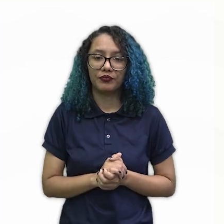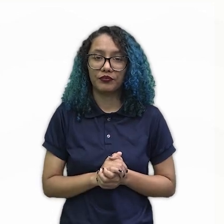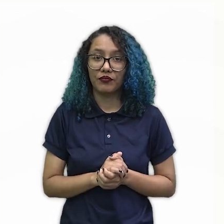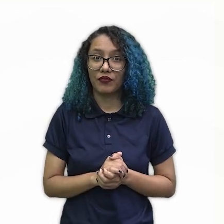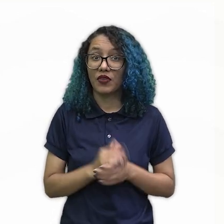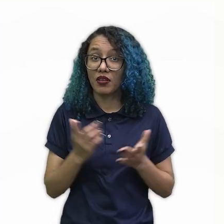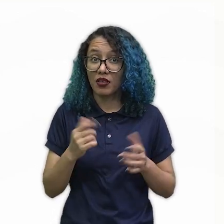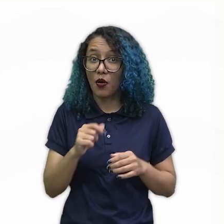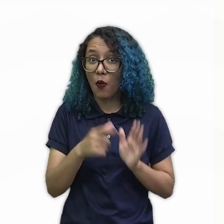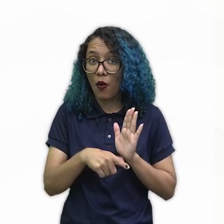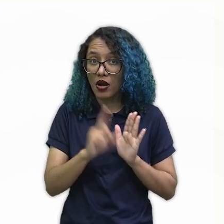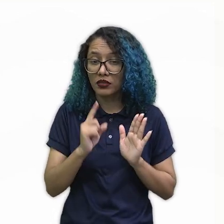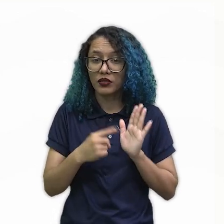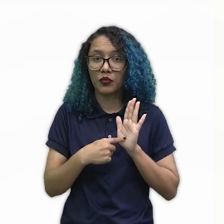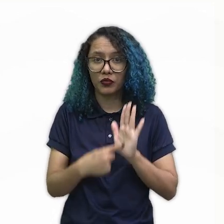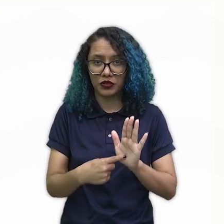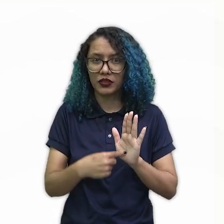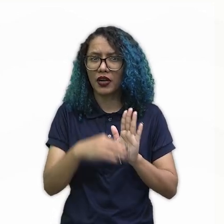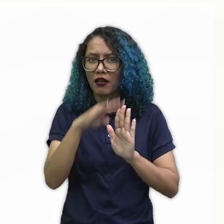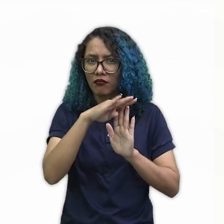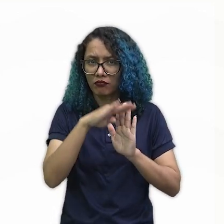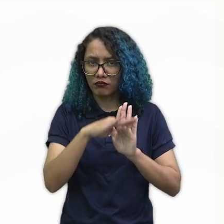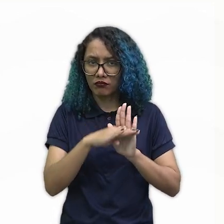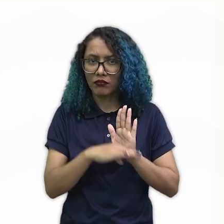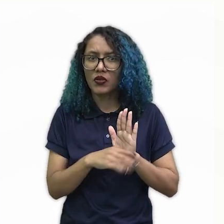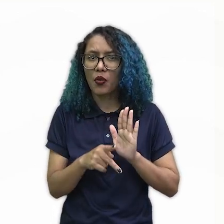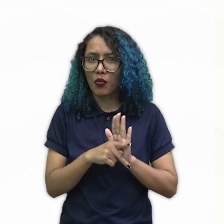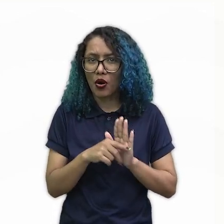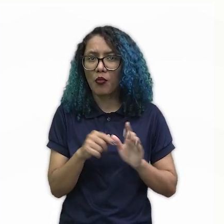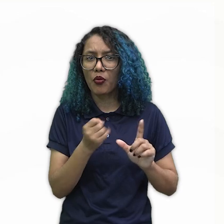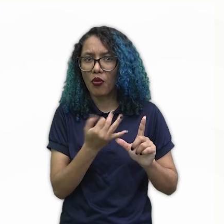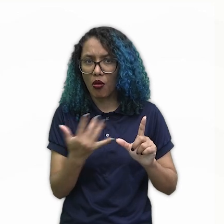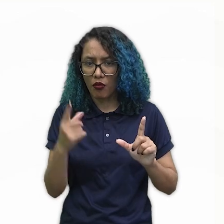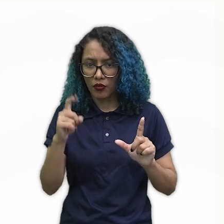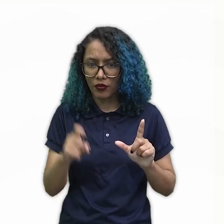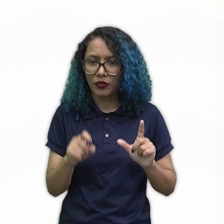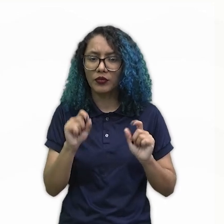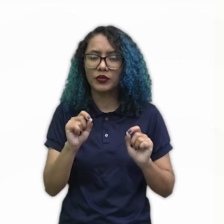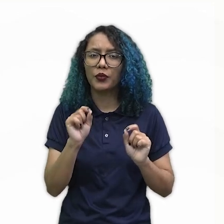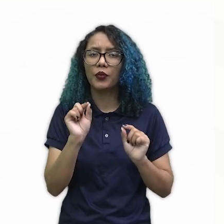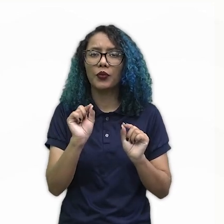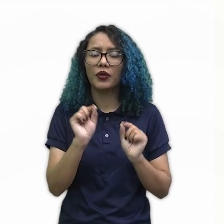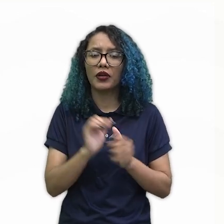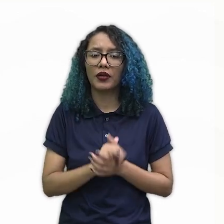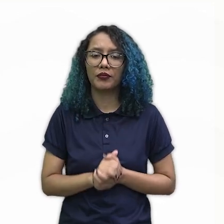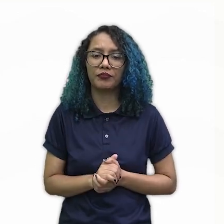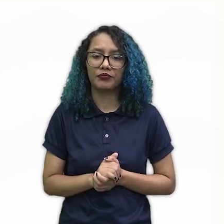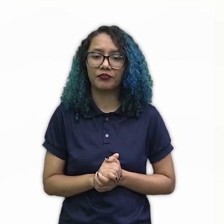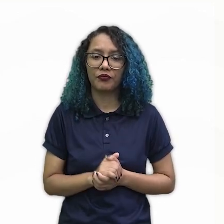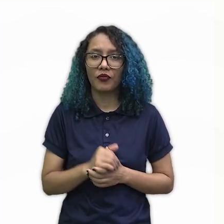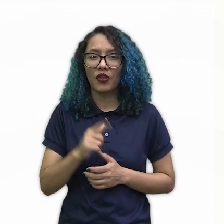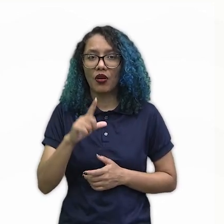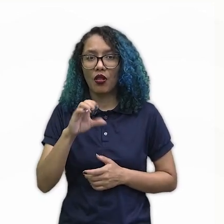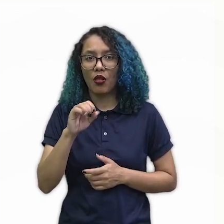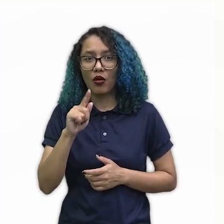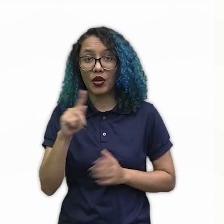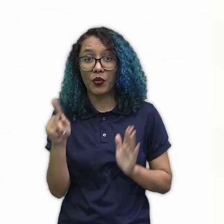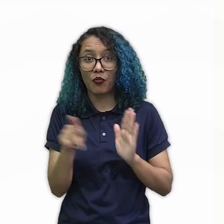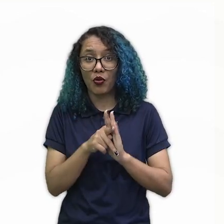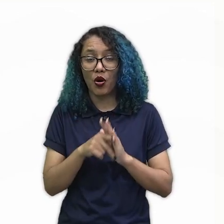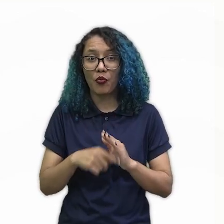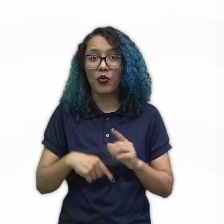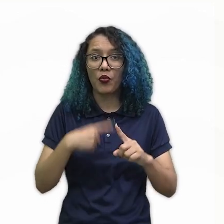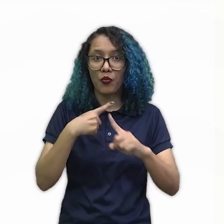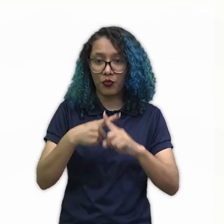tela seguinte, vendo as propriedades operatórias dos logaritmos, apareceu uma lá chamada logaritmo do